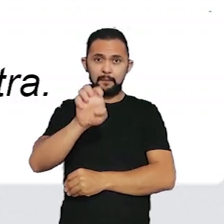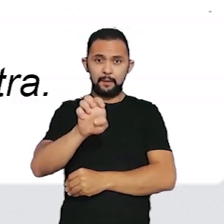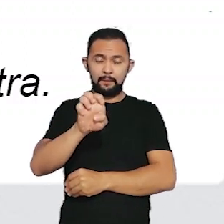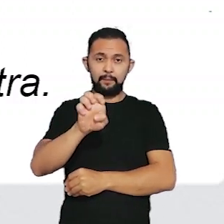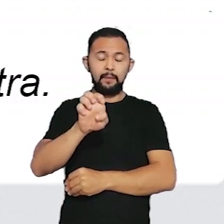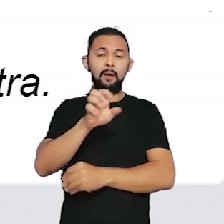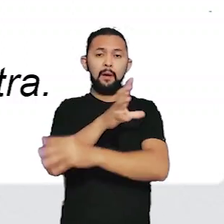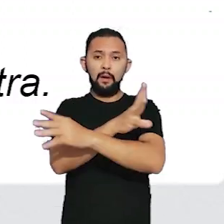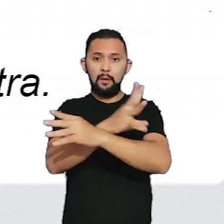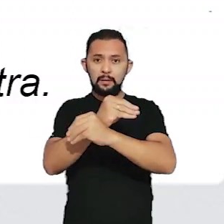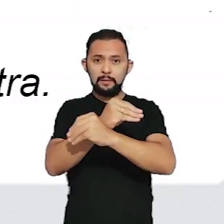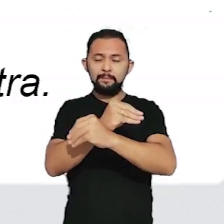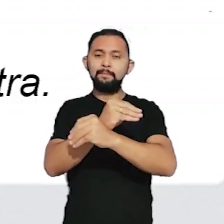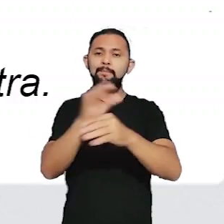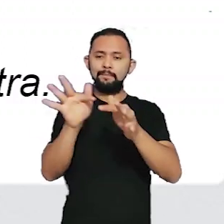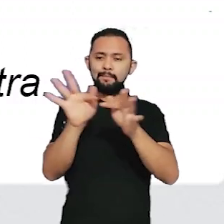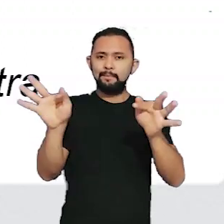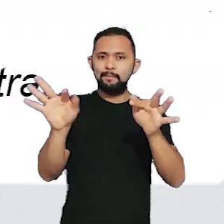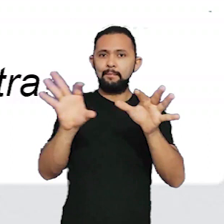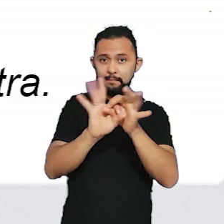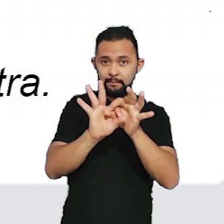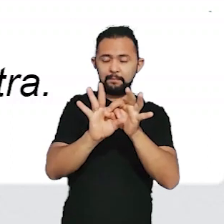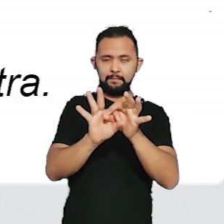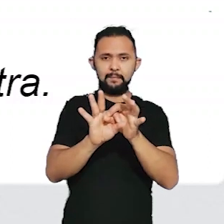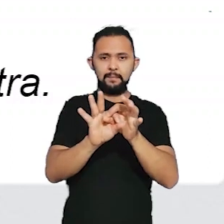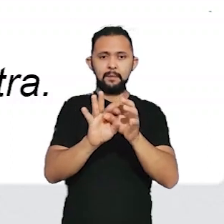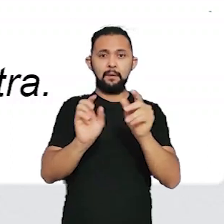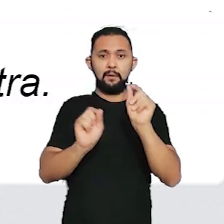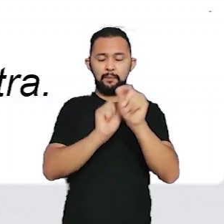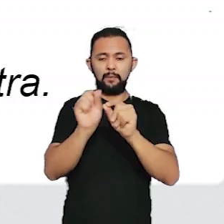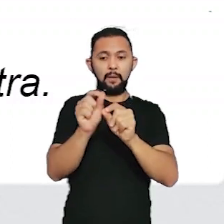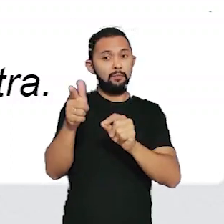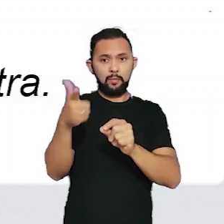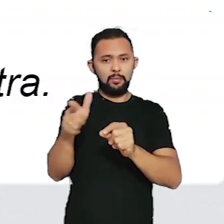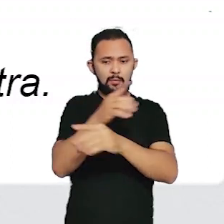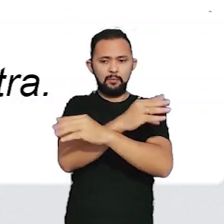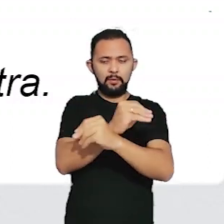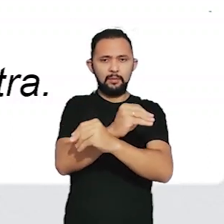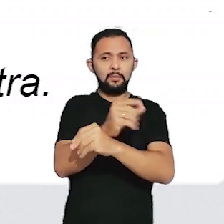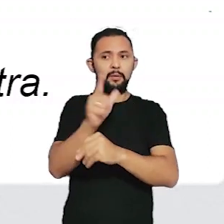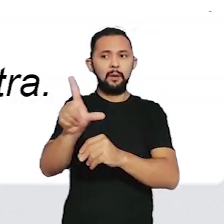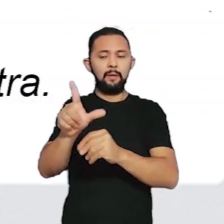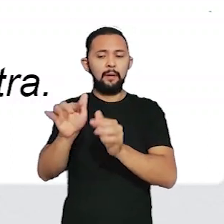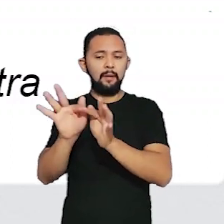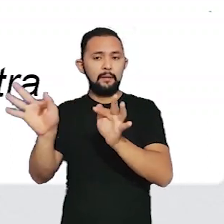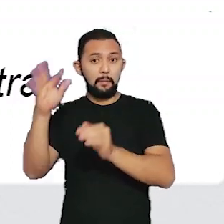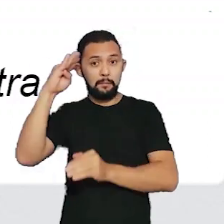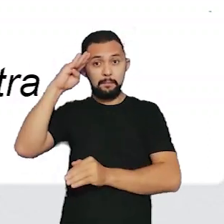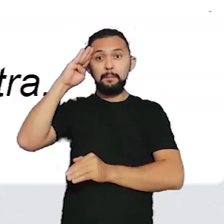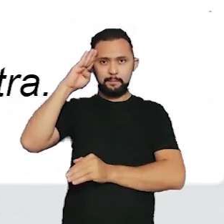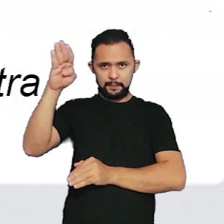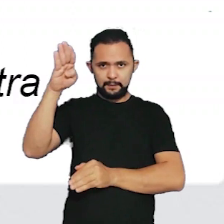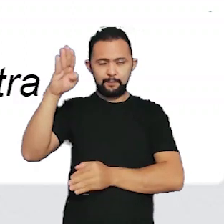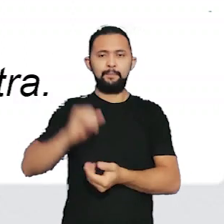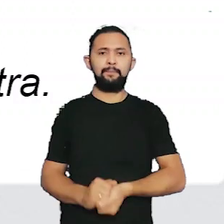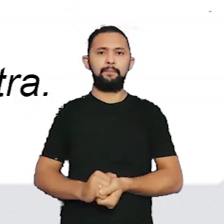subordinada. E a oração que não apresenta o conectivo, a gente chama de oração principal, tá? Então, a